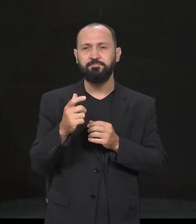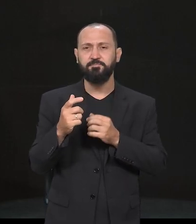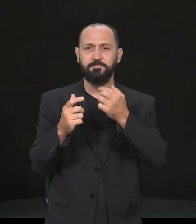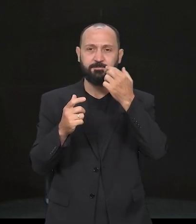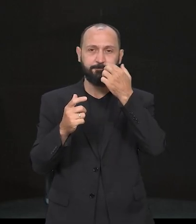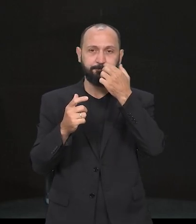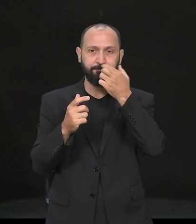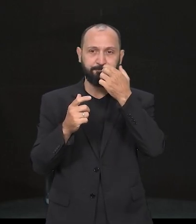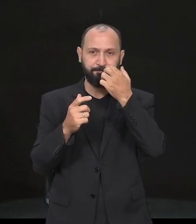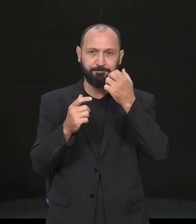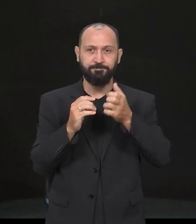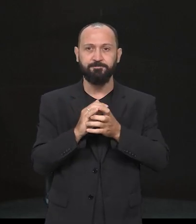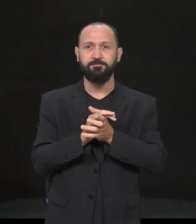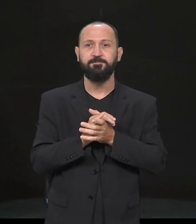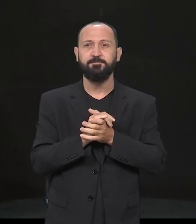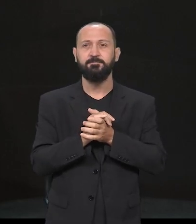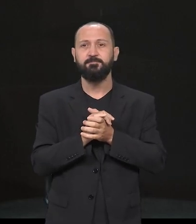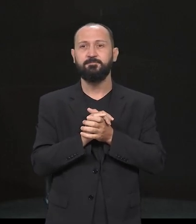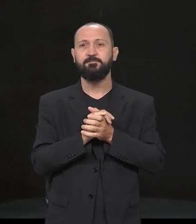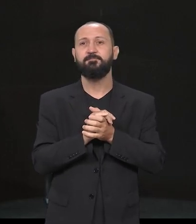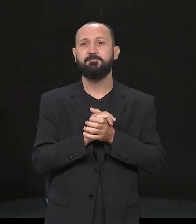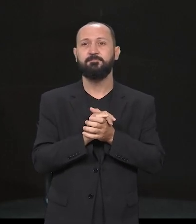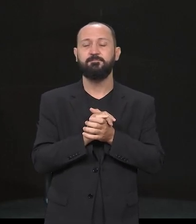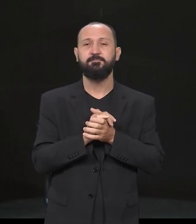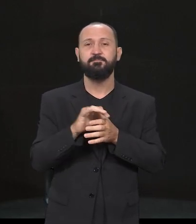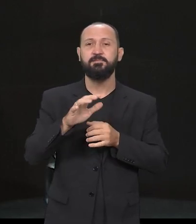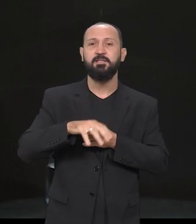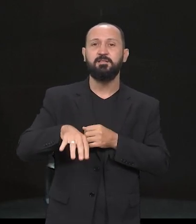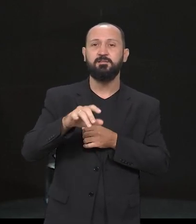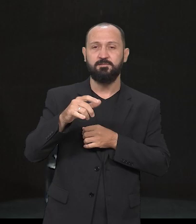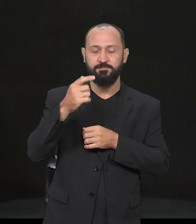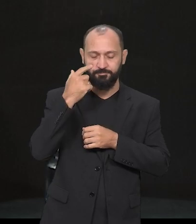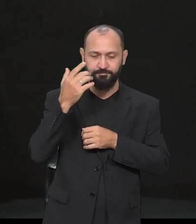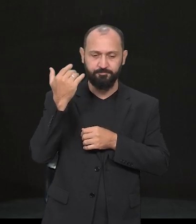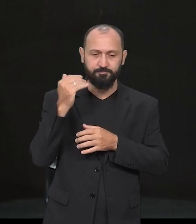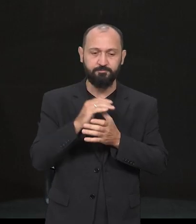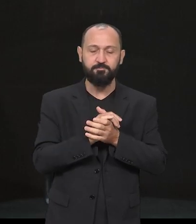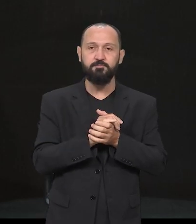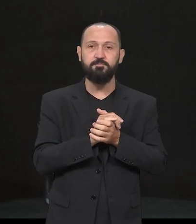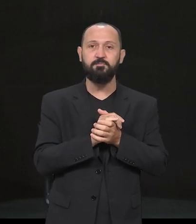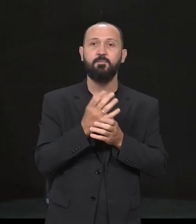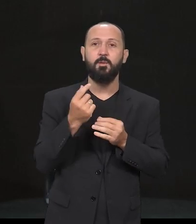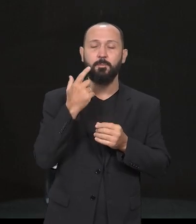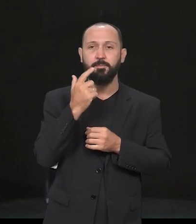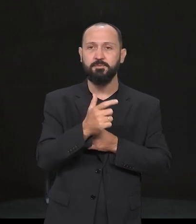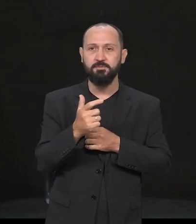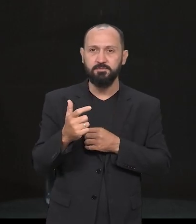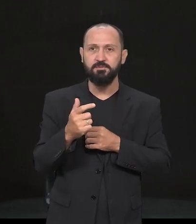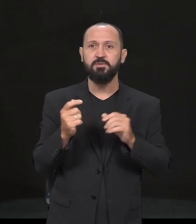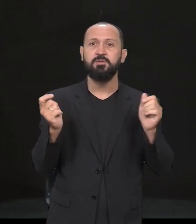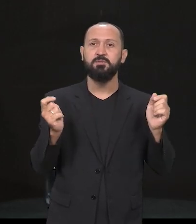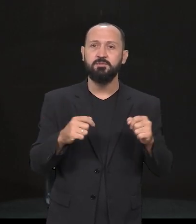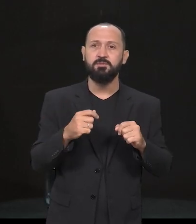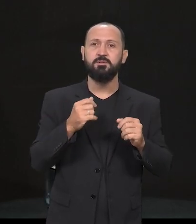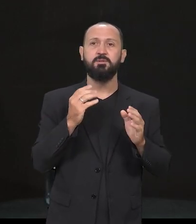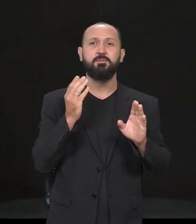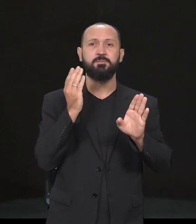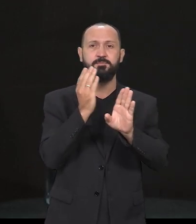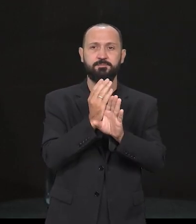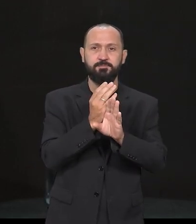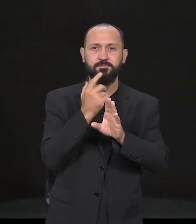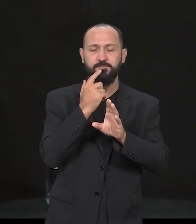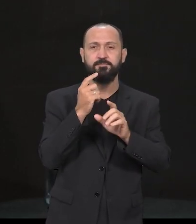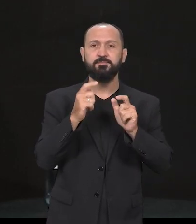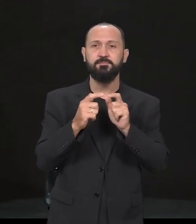sendo o grande carro-chefe ali onde estamos. Apesar de entrar muita arma para eficiência, para